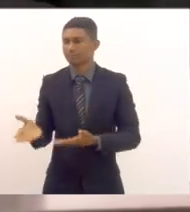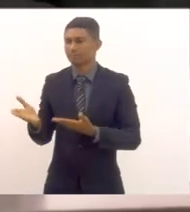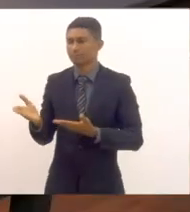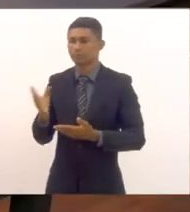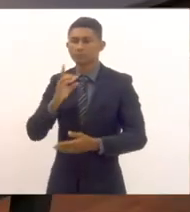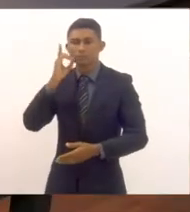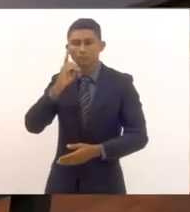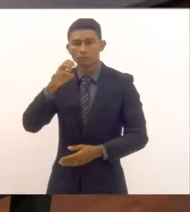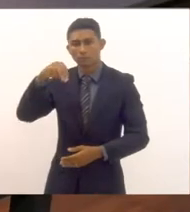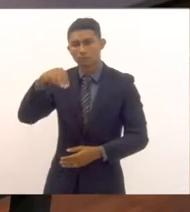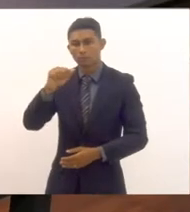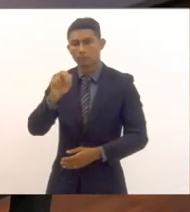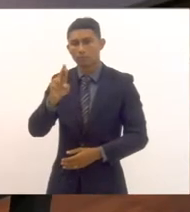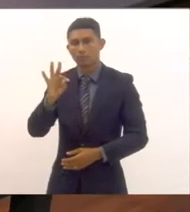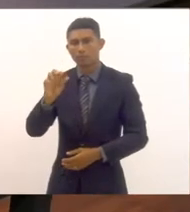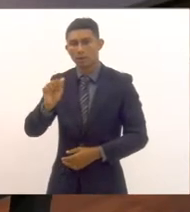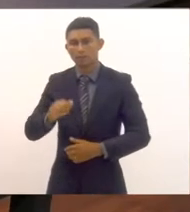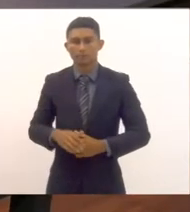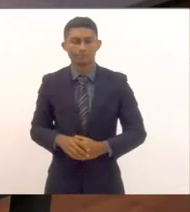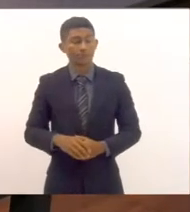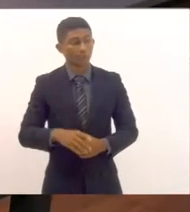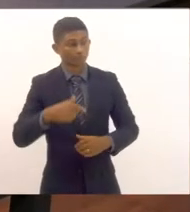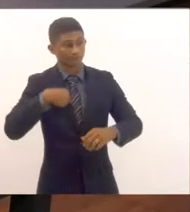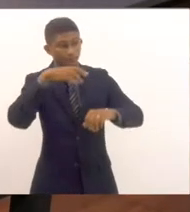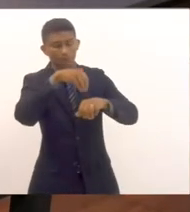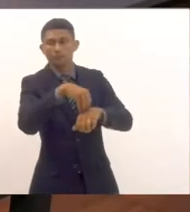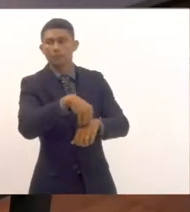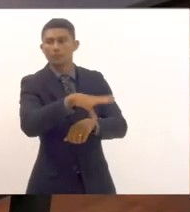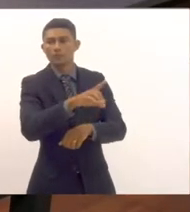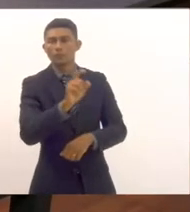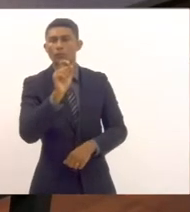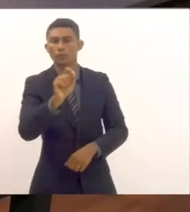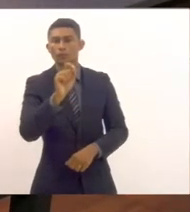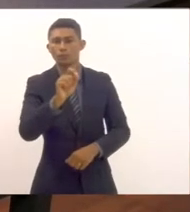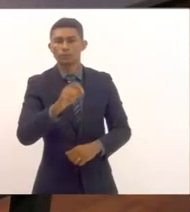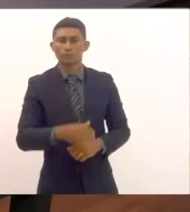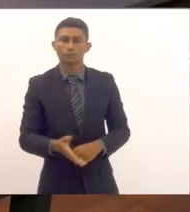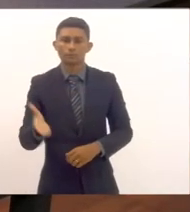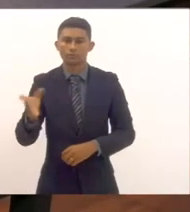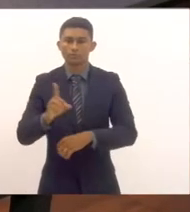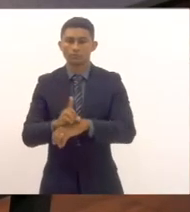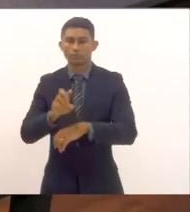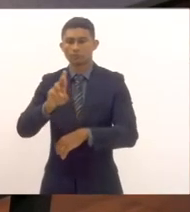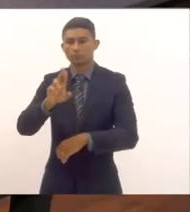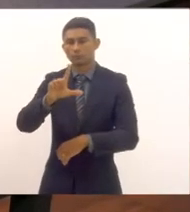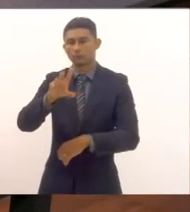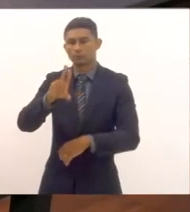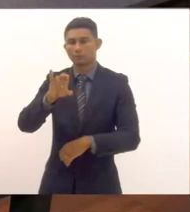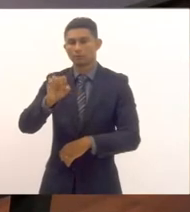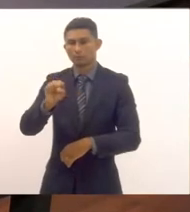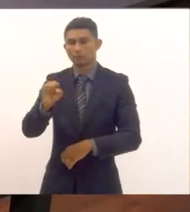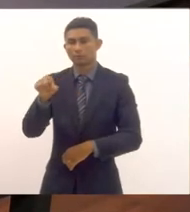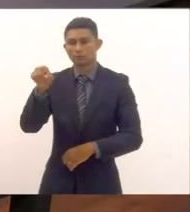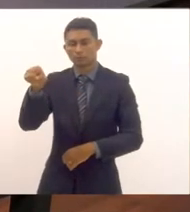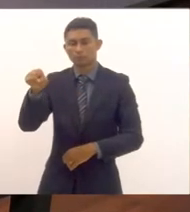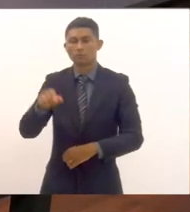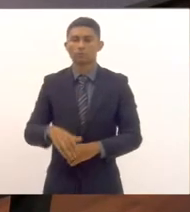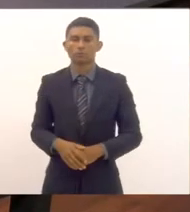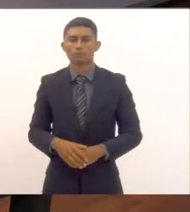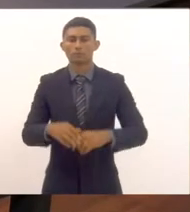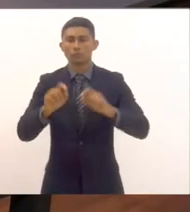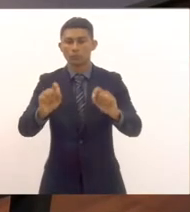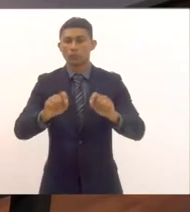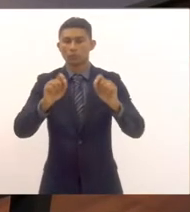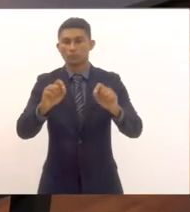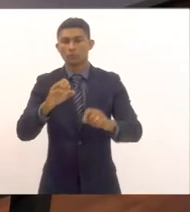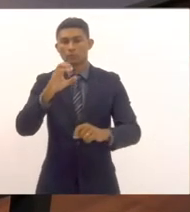trás da Marta Rocha Presidente apenas fazer uma sugestão é ao Doutor Luiz Henrique que EA CPI para